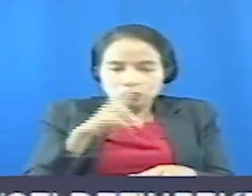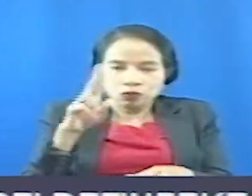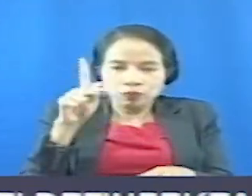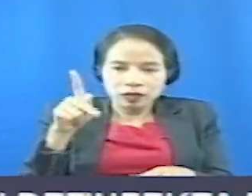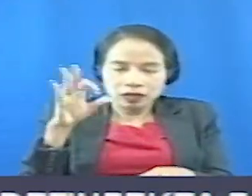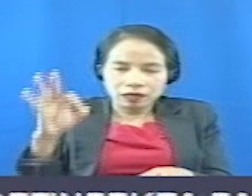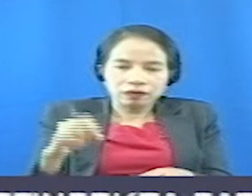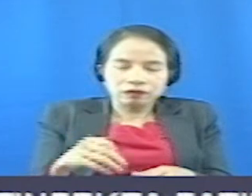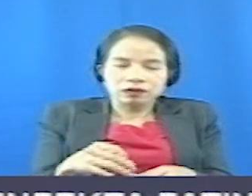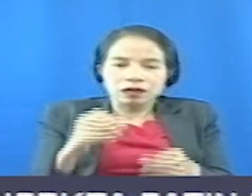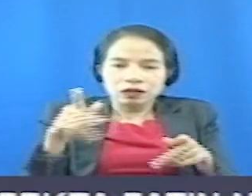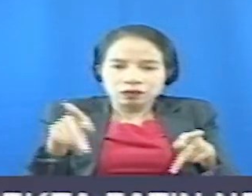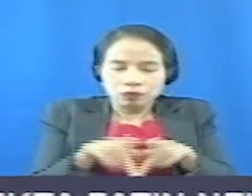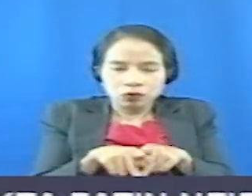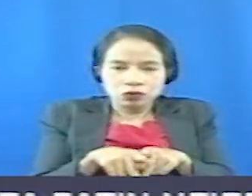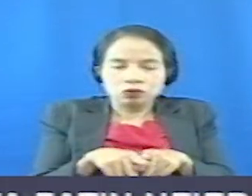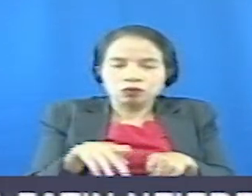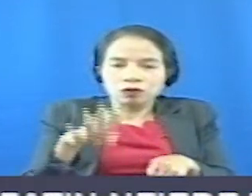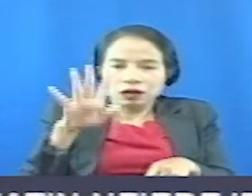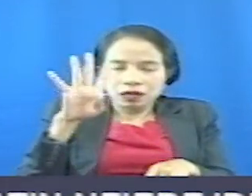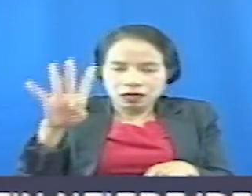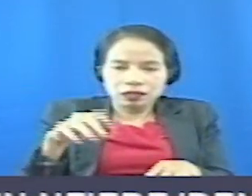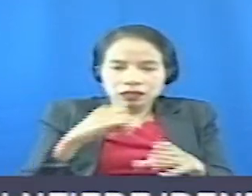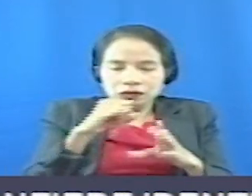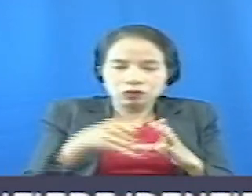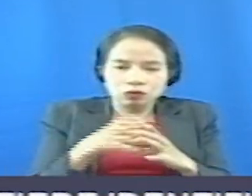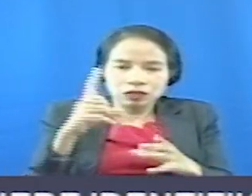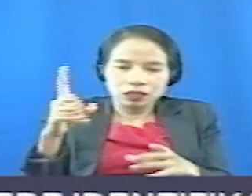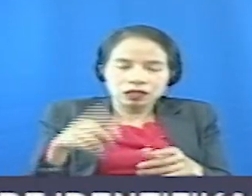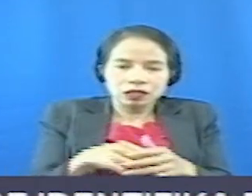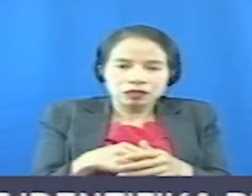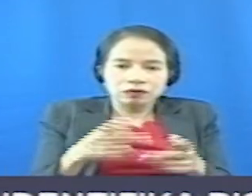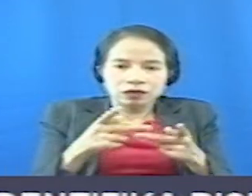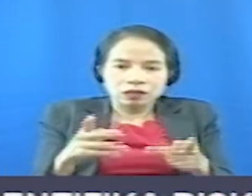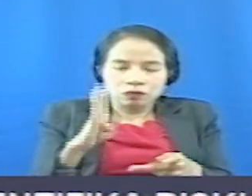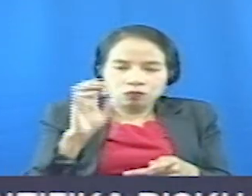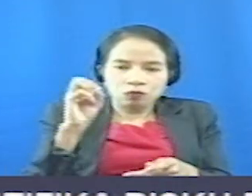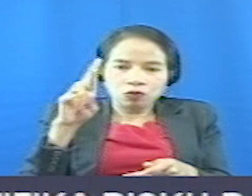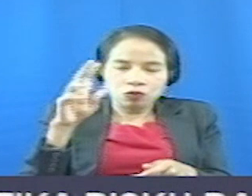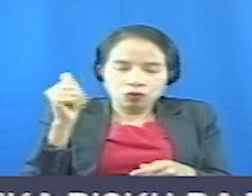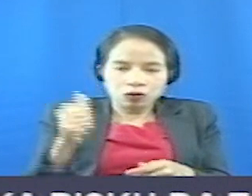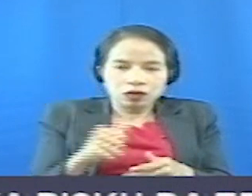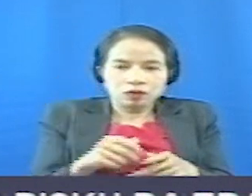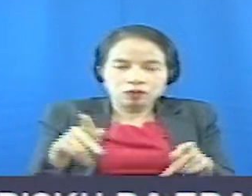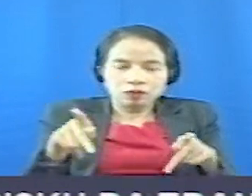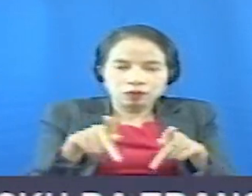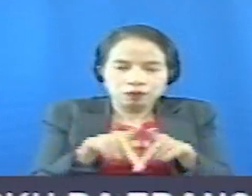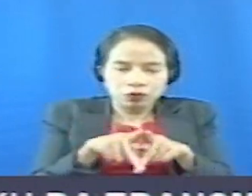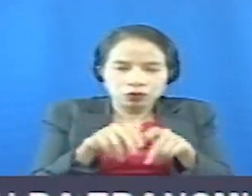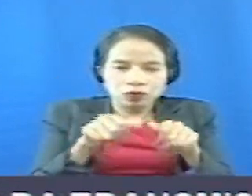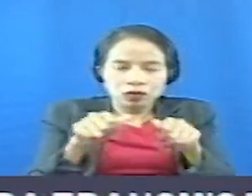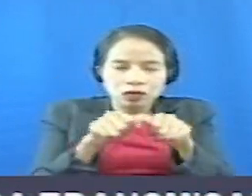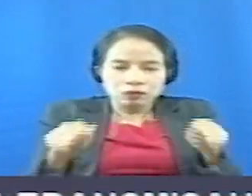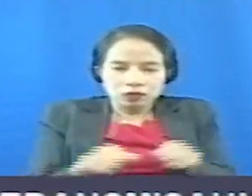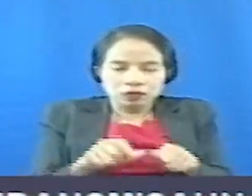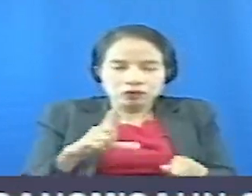Kobrima konsege hari no posto vigilan sehat inclui ida ia area bora posto administrativo lotoe bobonaru nebe responsabilidade